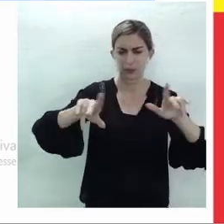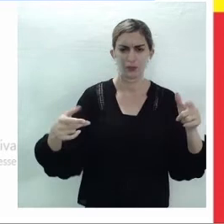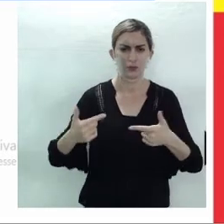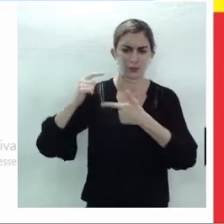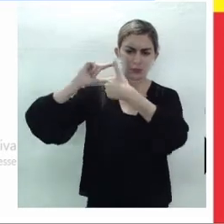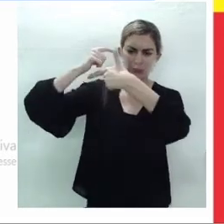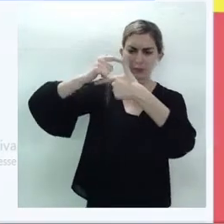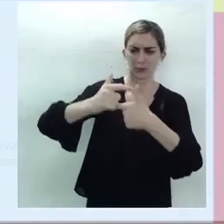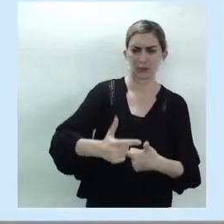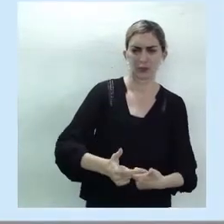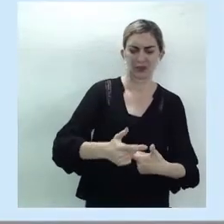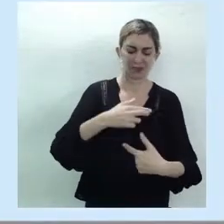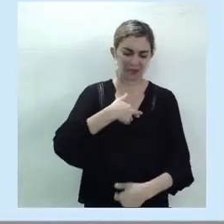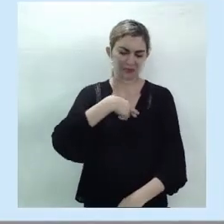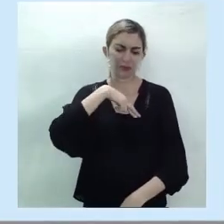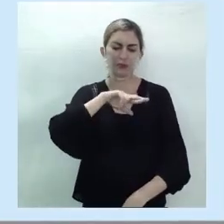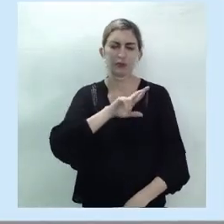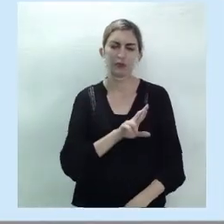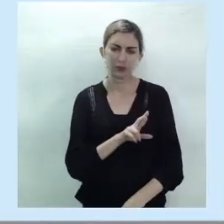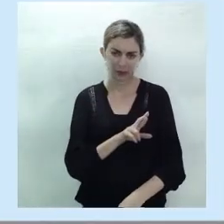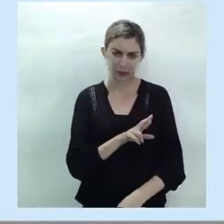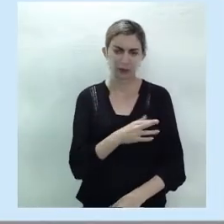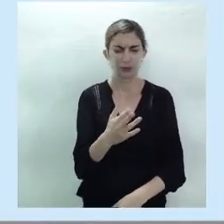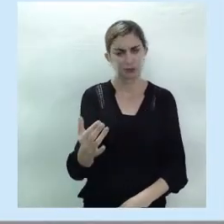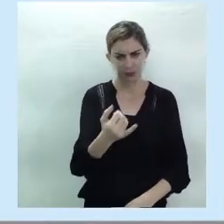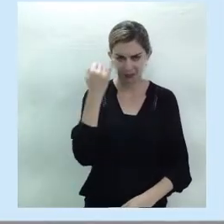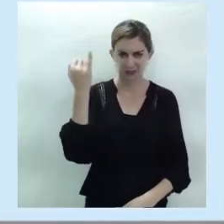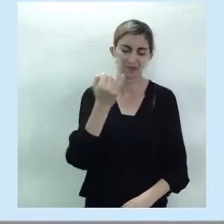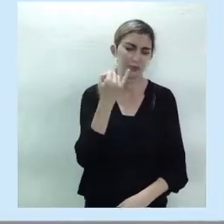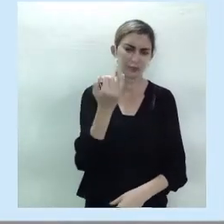diferentes tradições religiosas. Isso